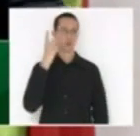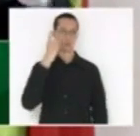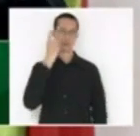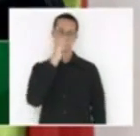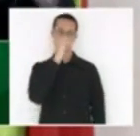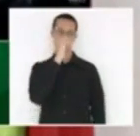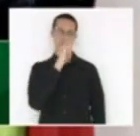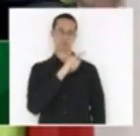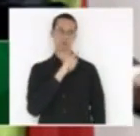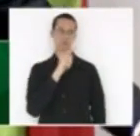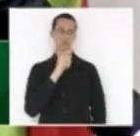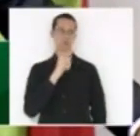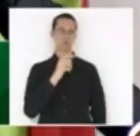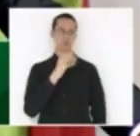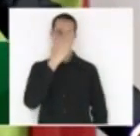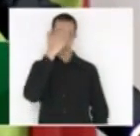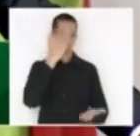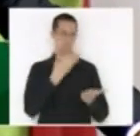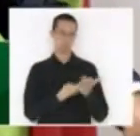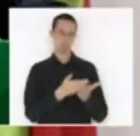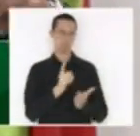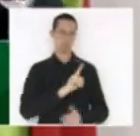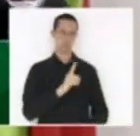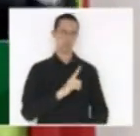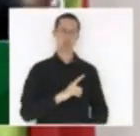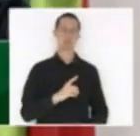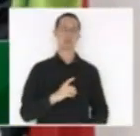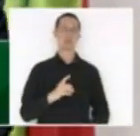aquele teu ceticismo era